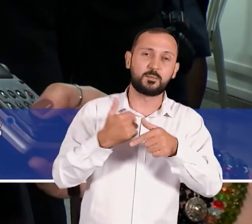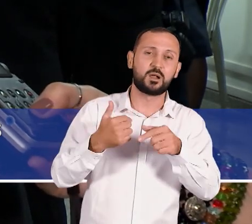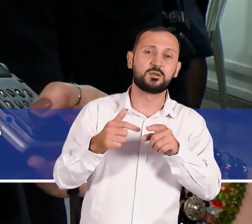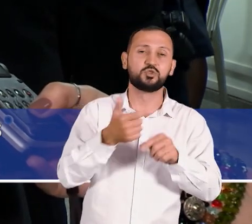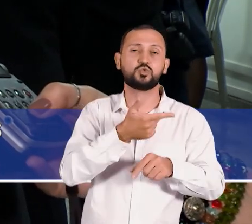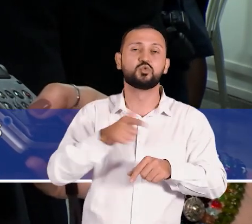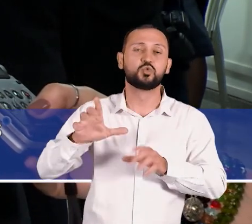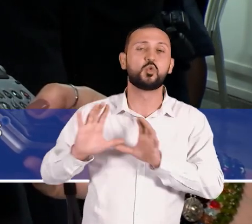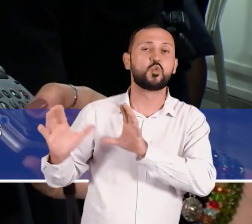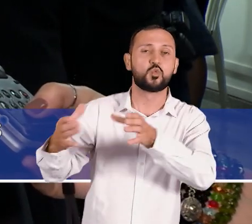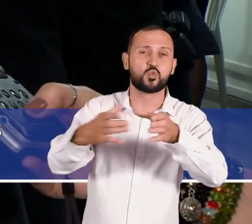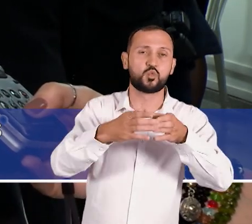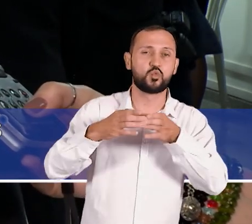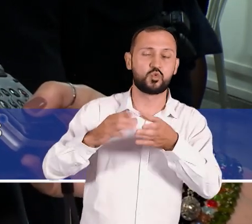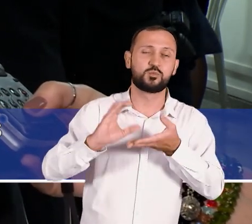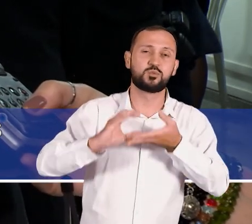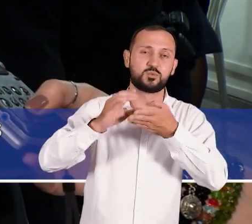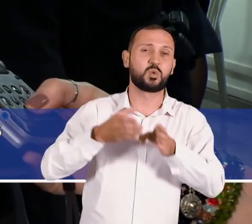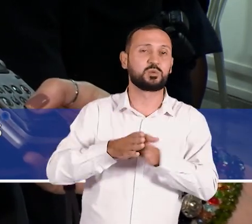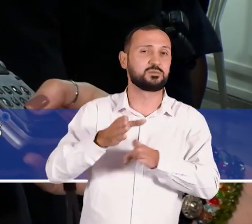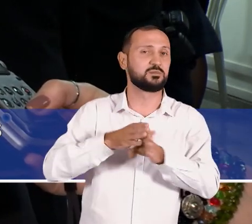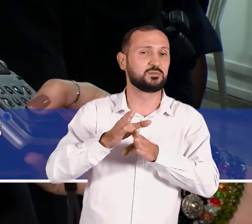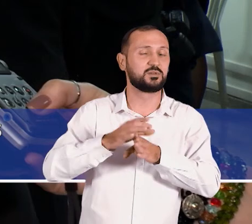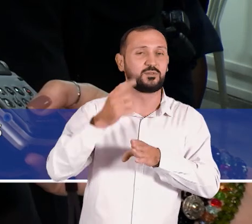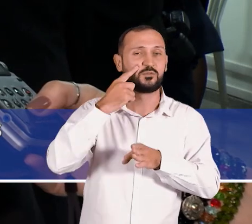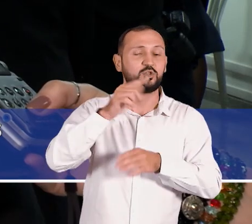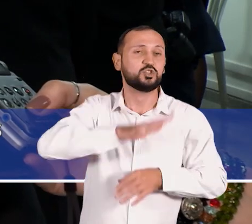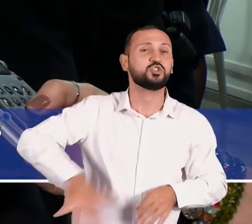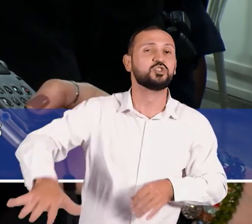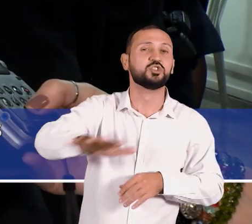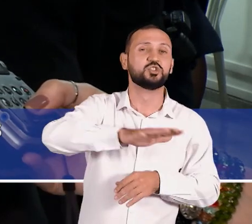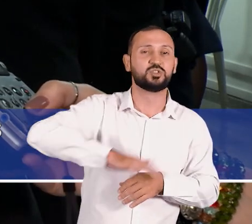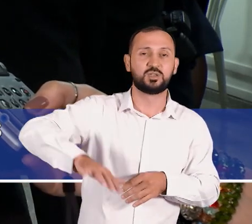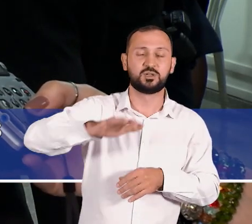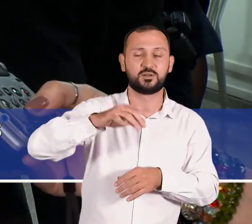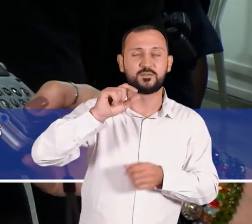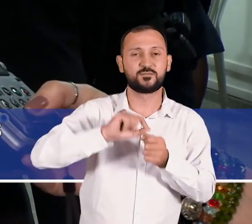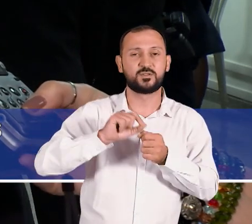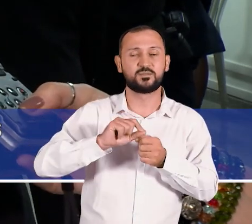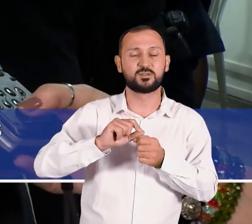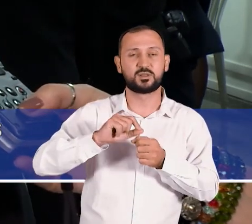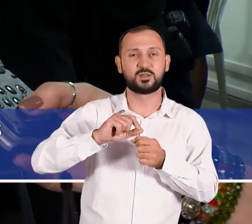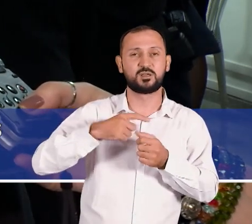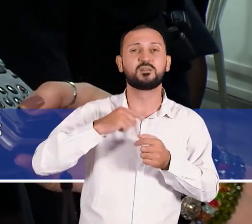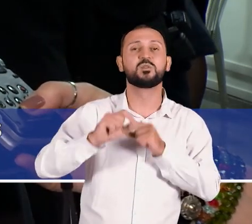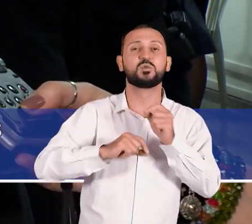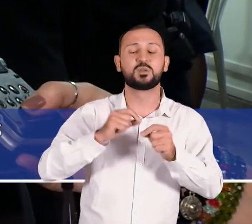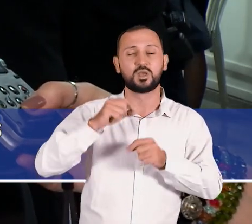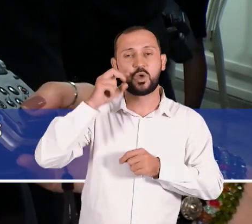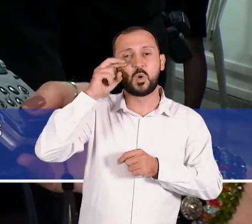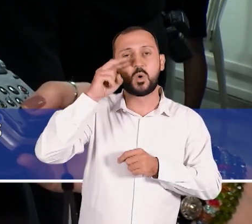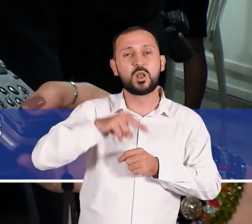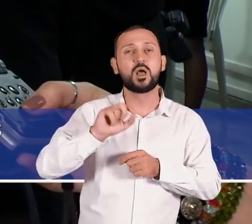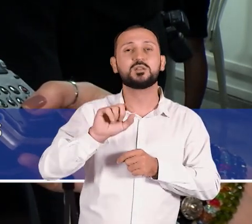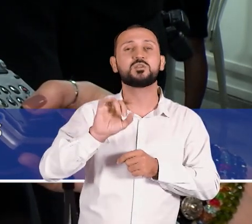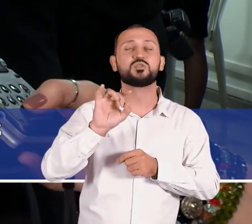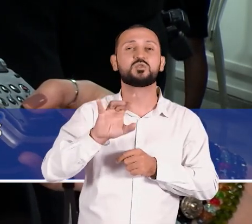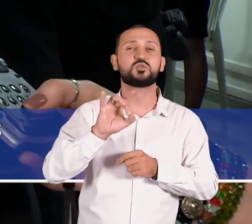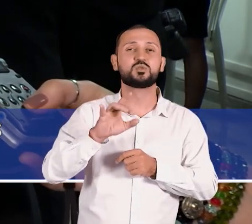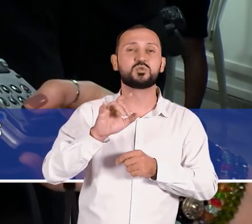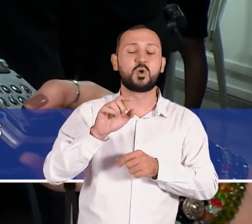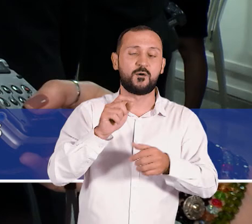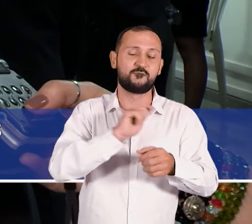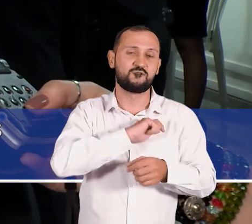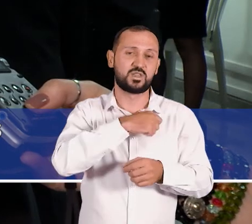através do meu trabalho lá, mas de todos os conselheiros. Isso foi uma ordem geral que foi dada a todos nós, que